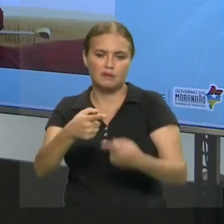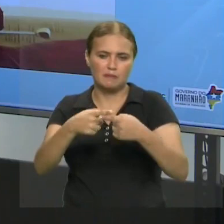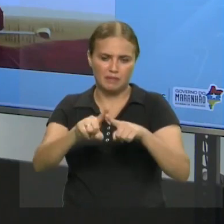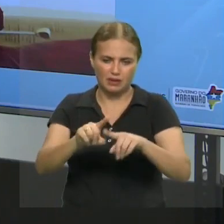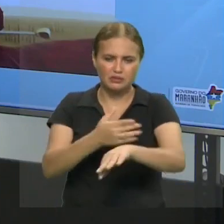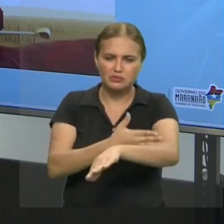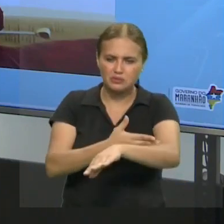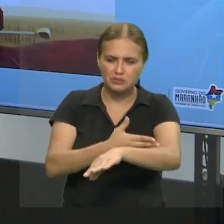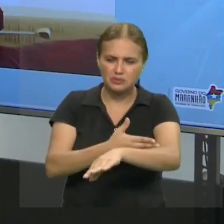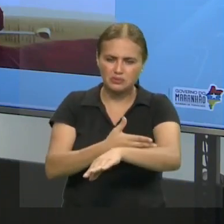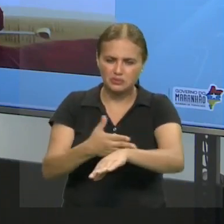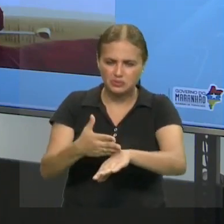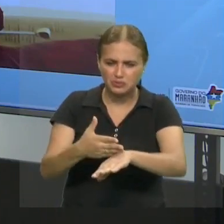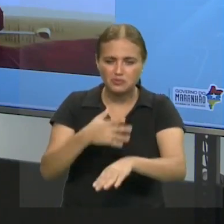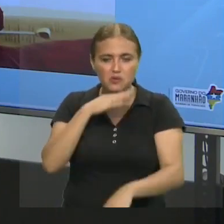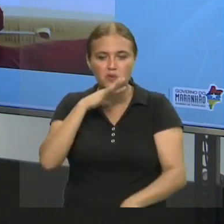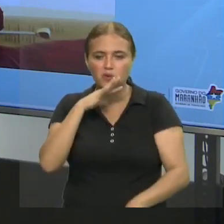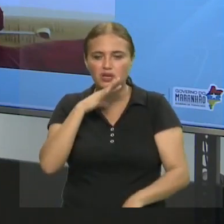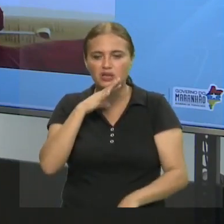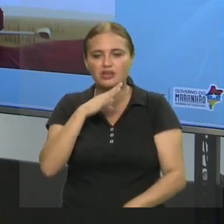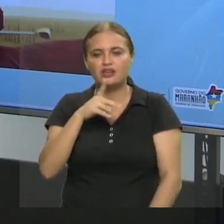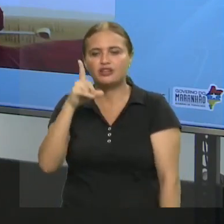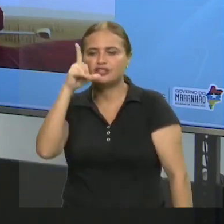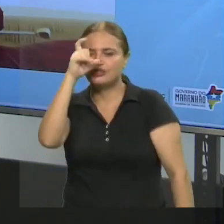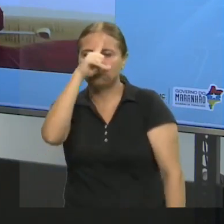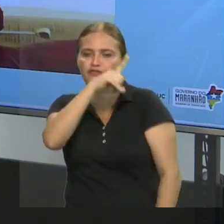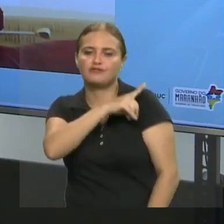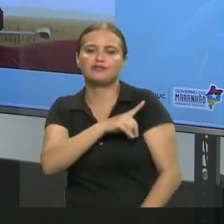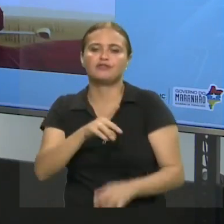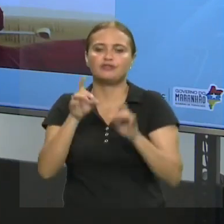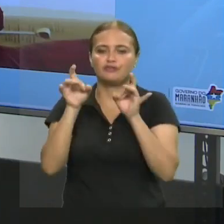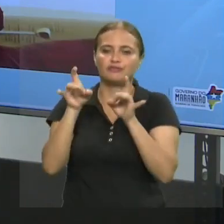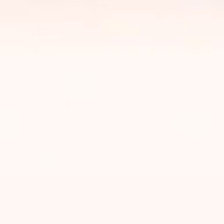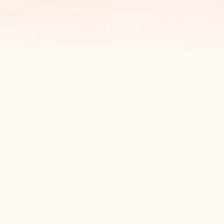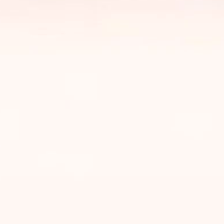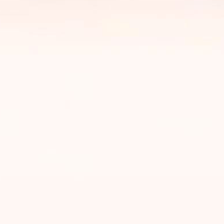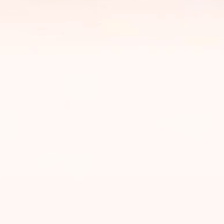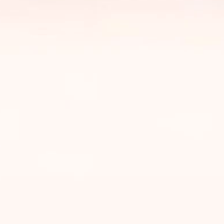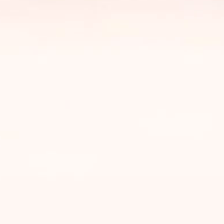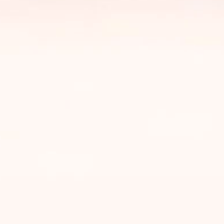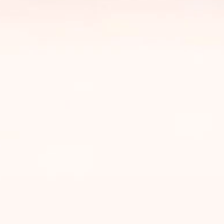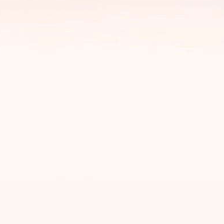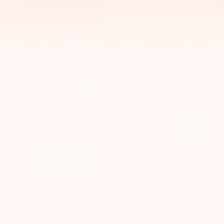para a gente largar se torna mais difícil. Então, a gente vai ver o vídeo agora, tá?